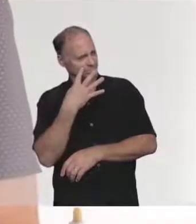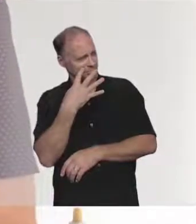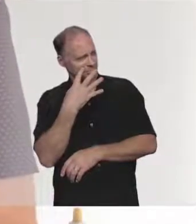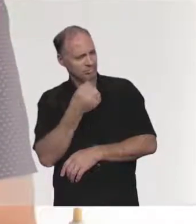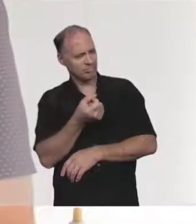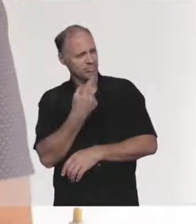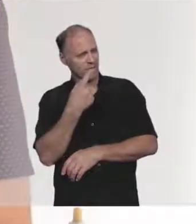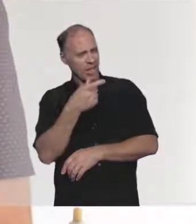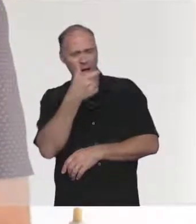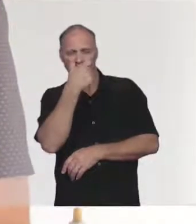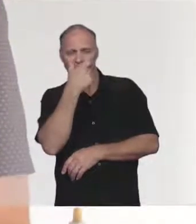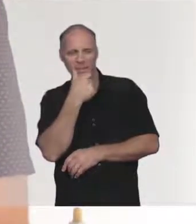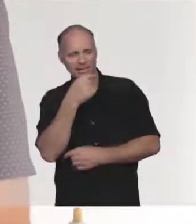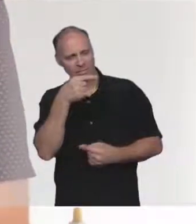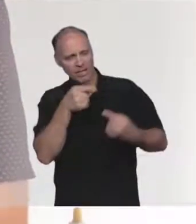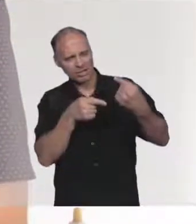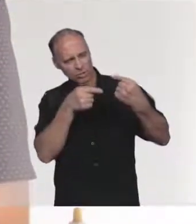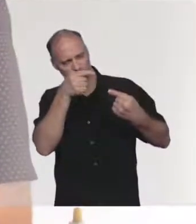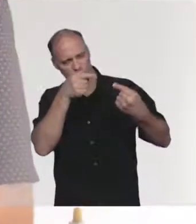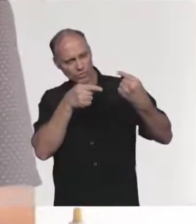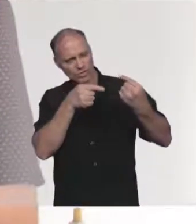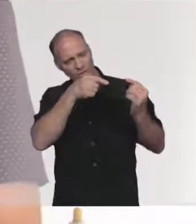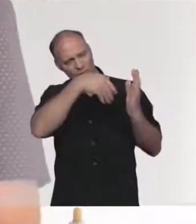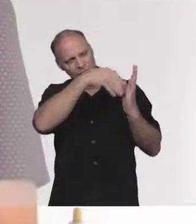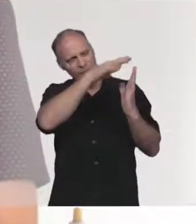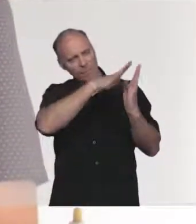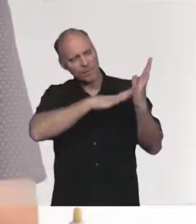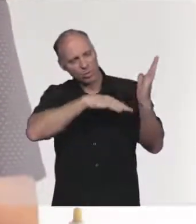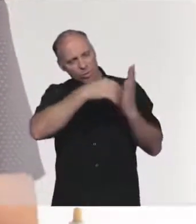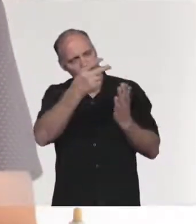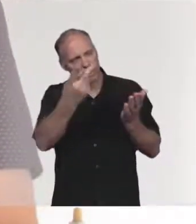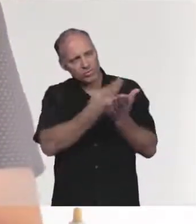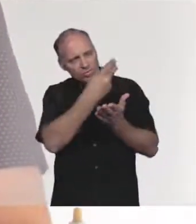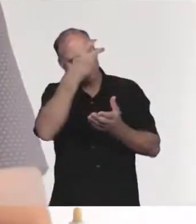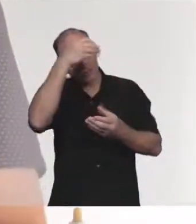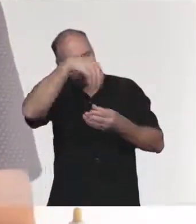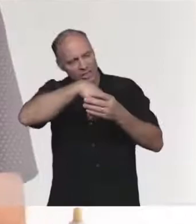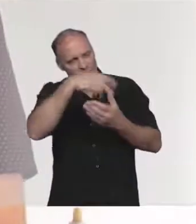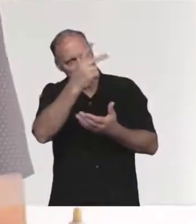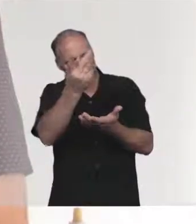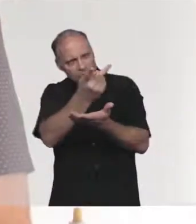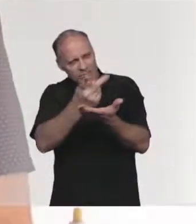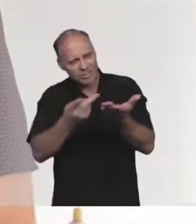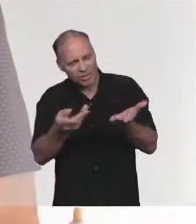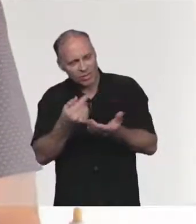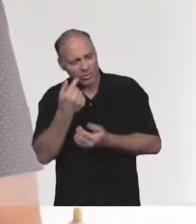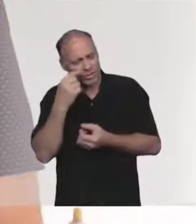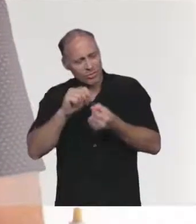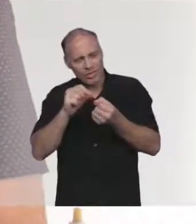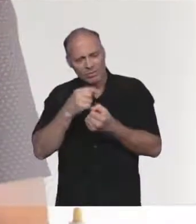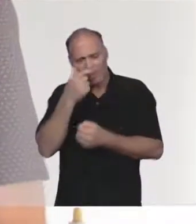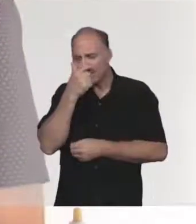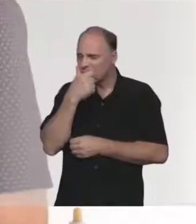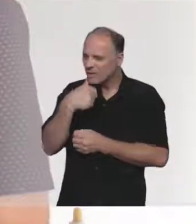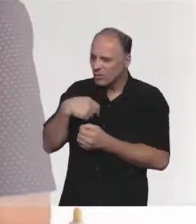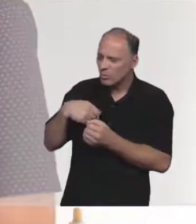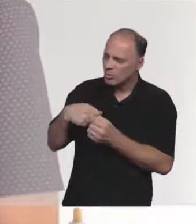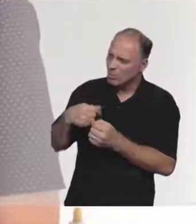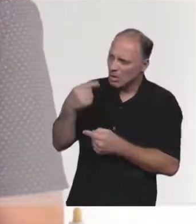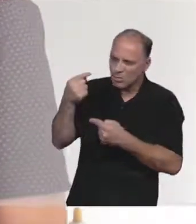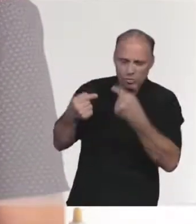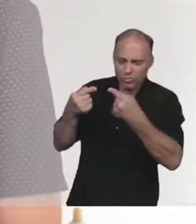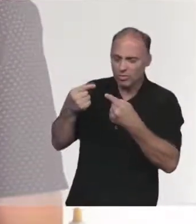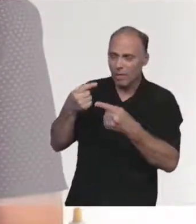tem uma discussão sobre a pintura ocorrendo dentro desse teu desenho agora. Porque